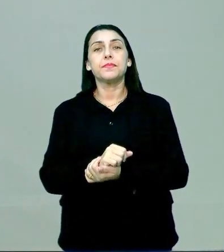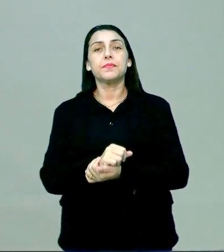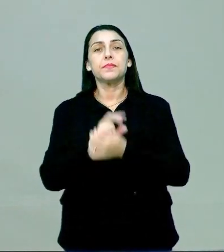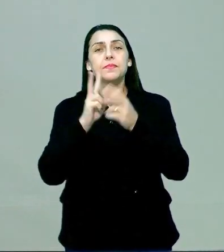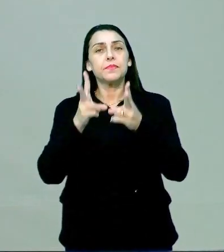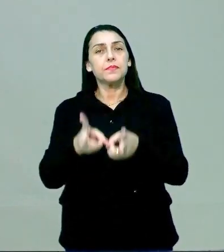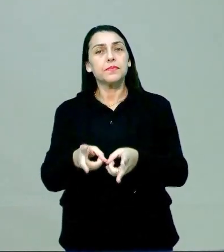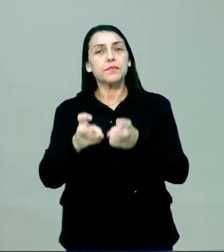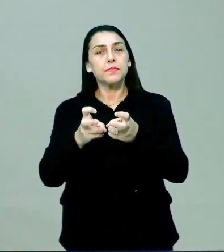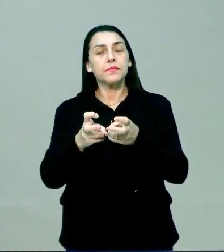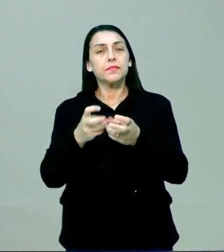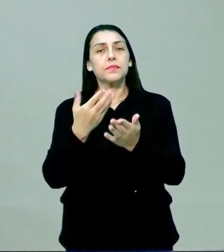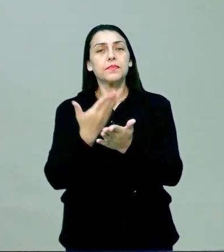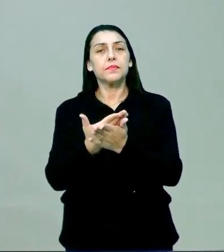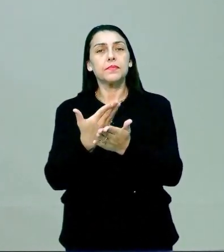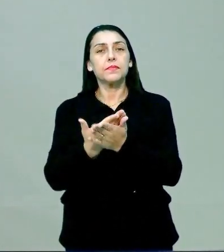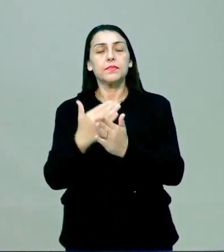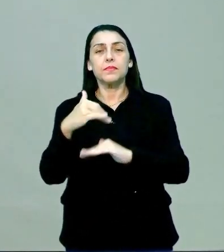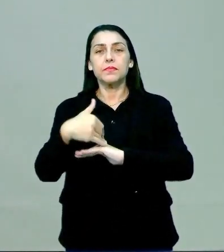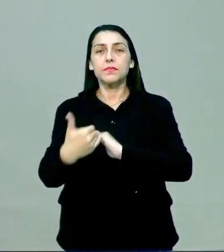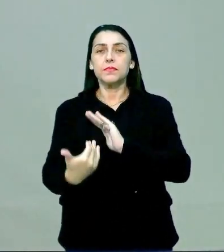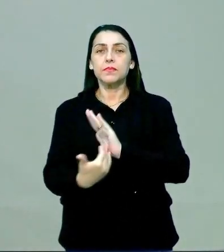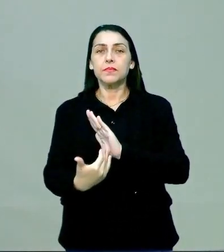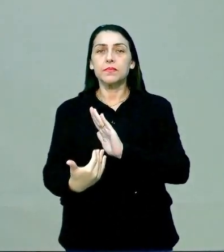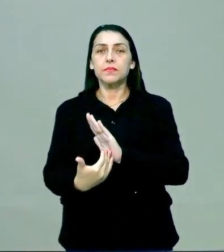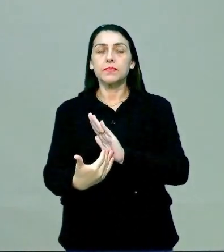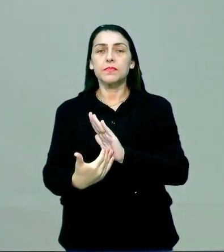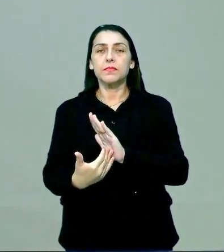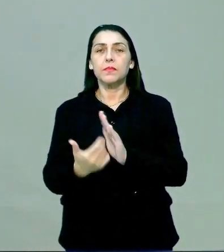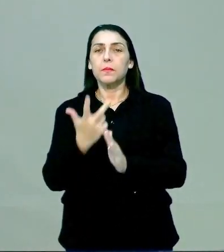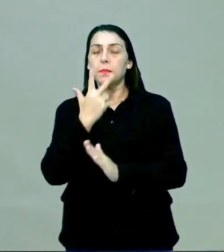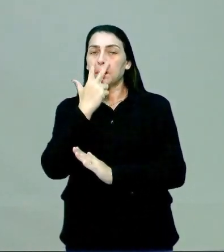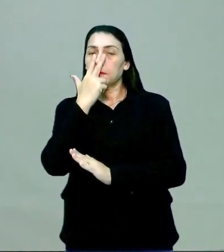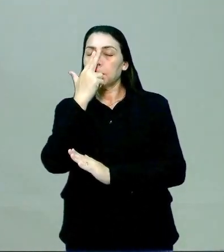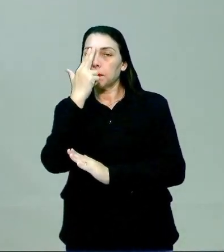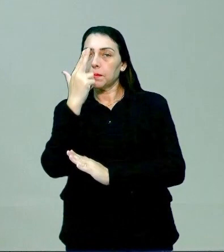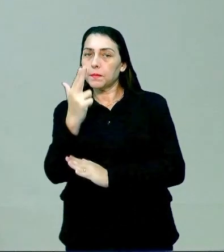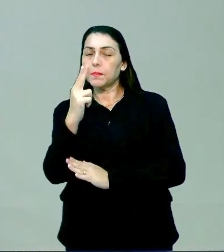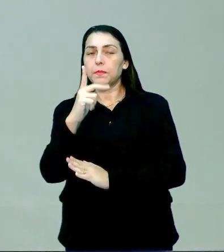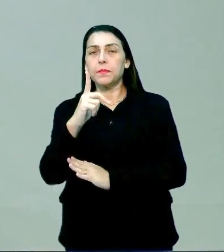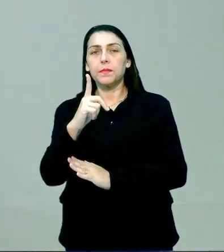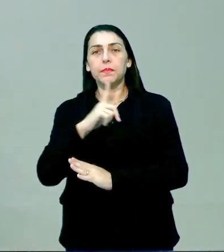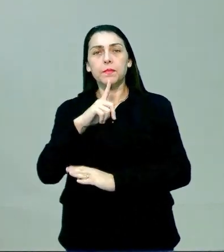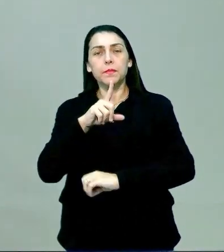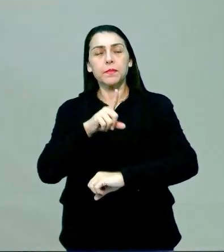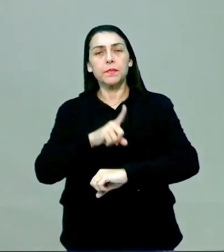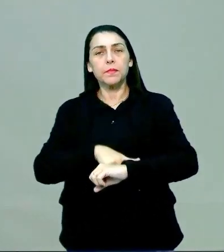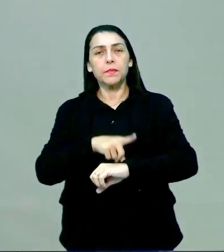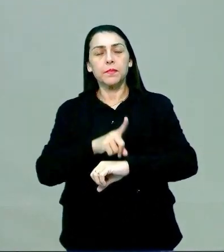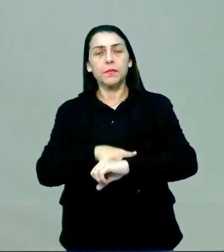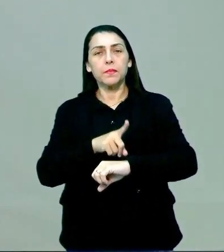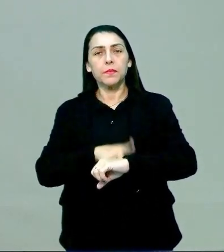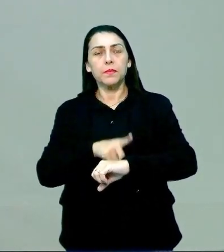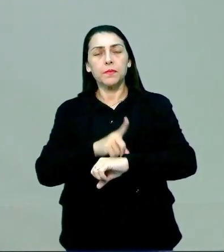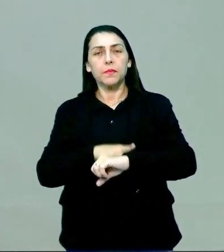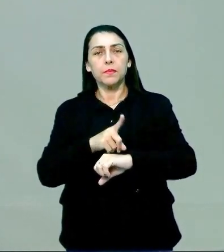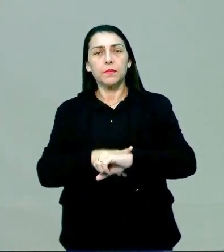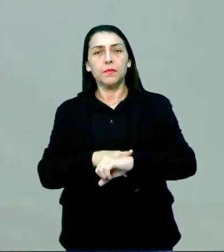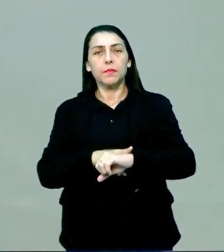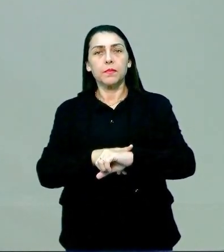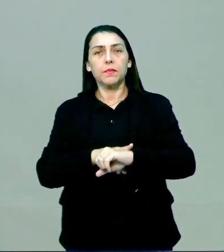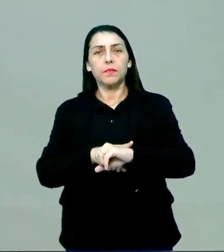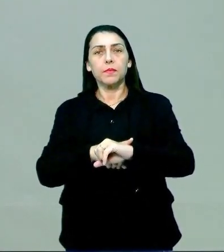observar que toda aula ela é parecida, ela tem um momento complexo, porém,